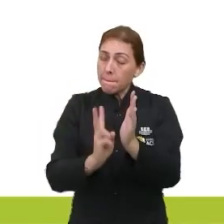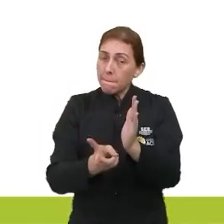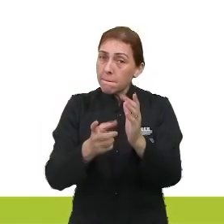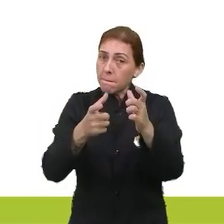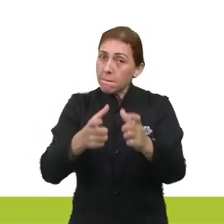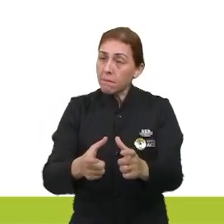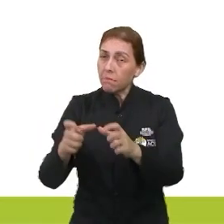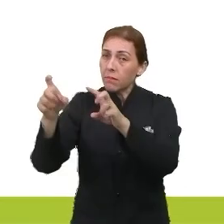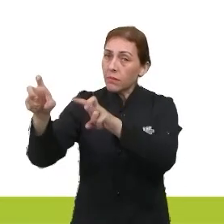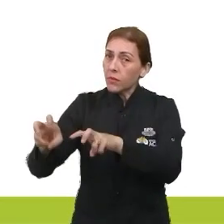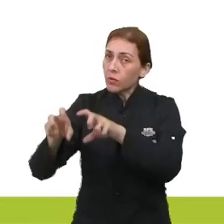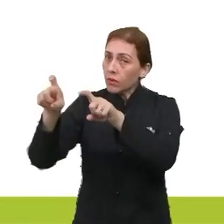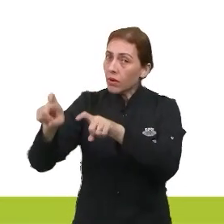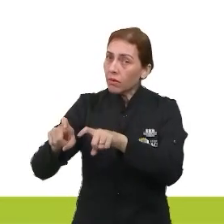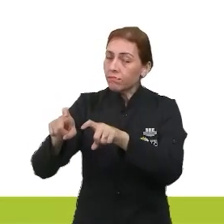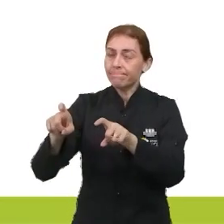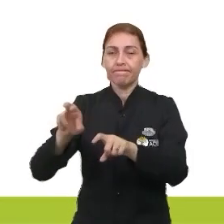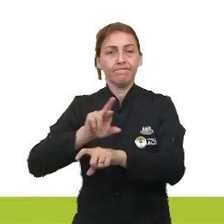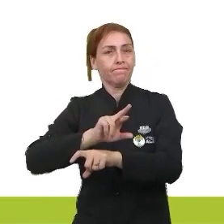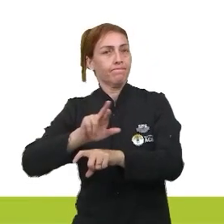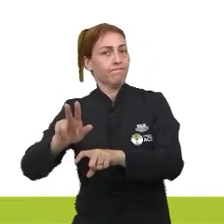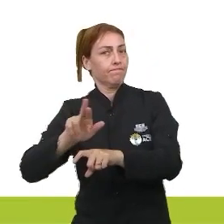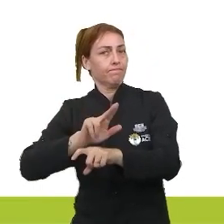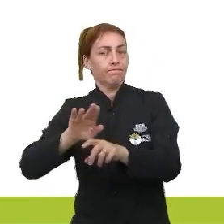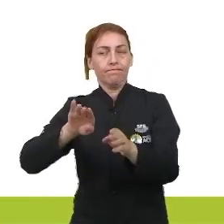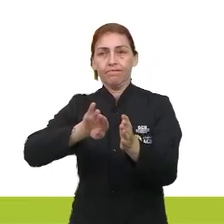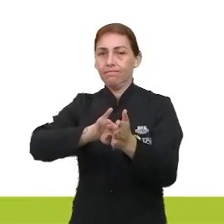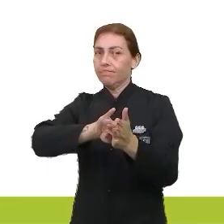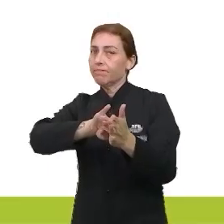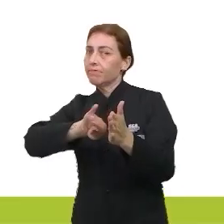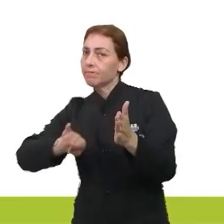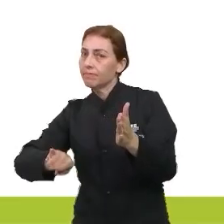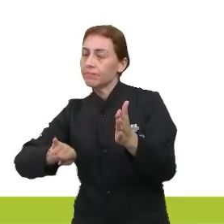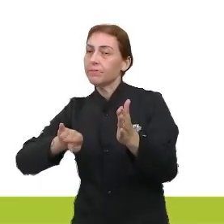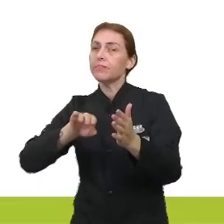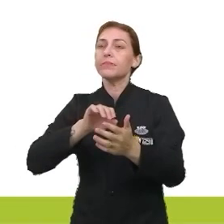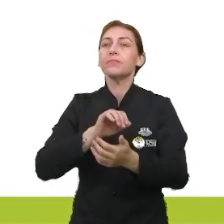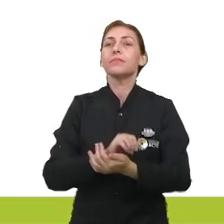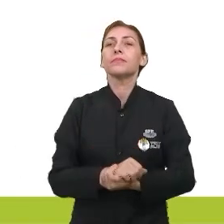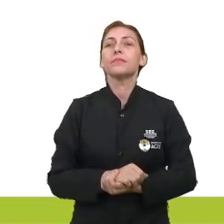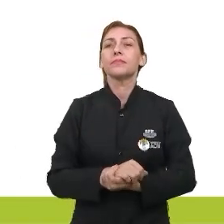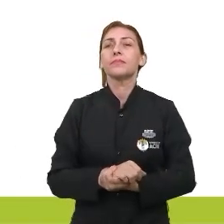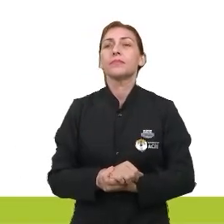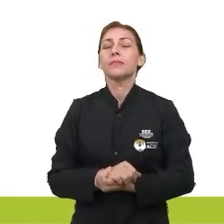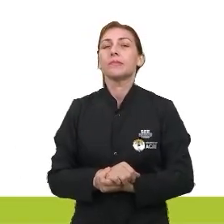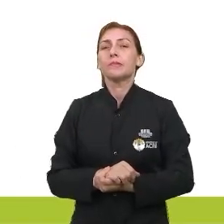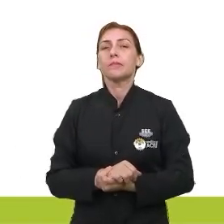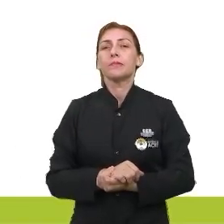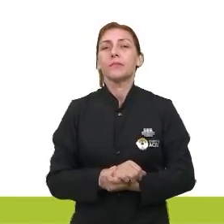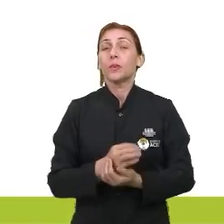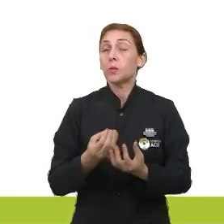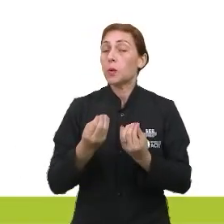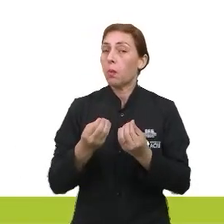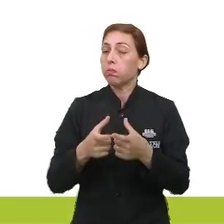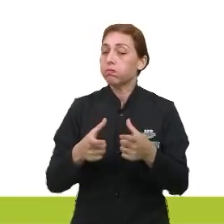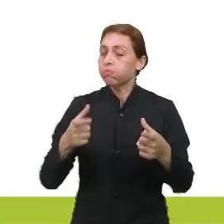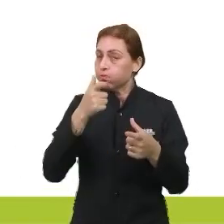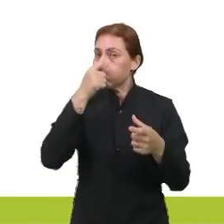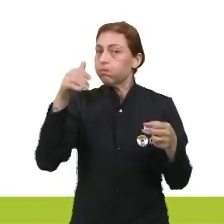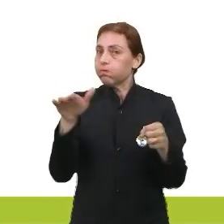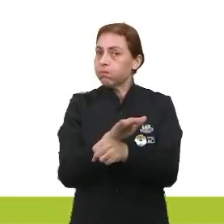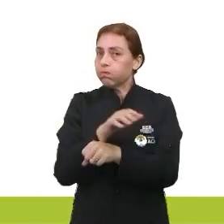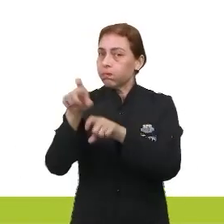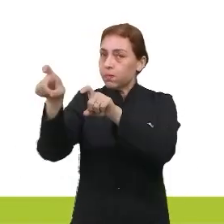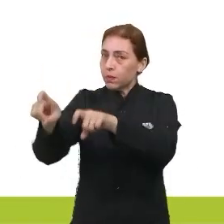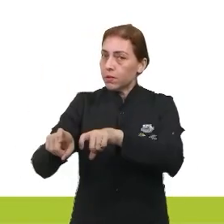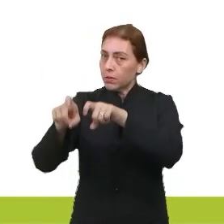meio? Rural. Não. Se nós vimos que a Revolução Industrial, inclusive, superlotou as cidades, como é que lotou o rural?